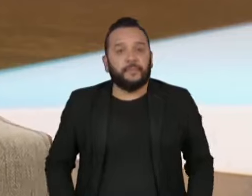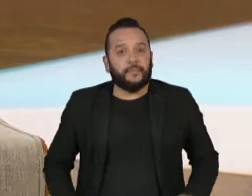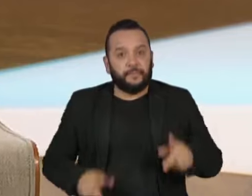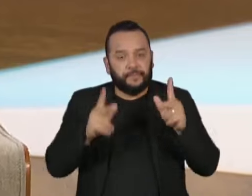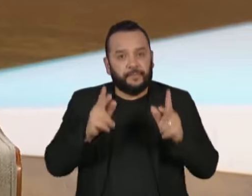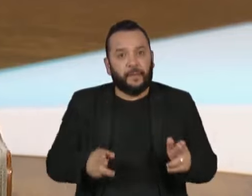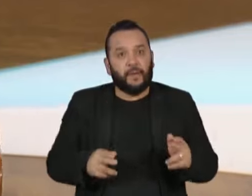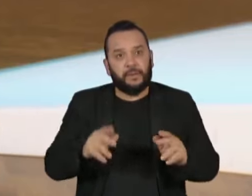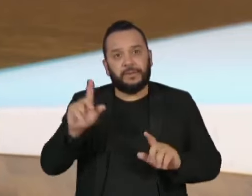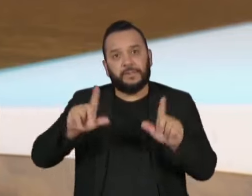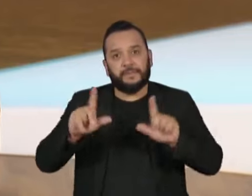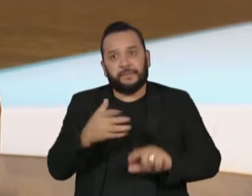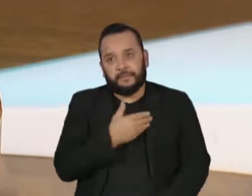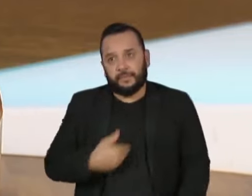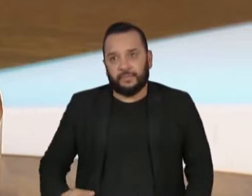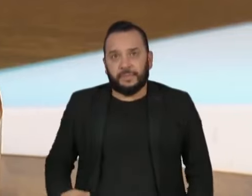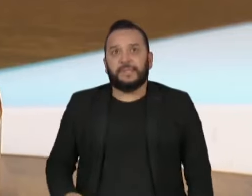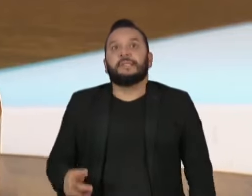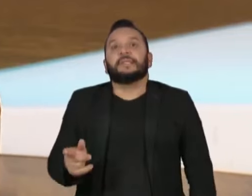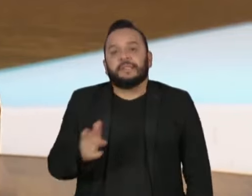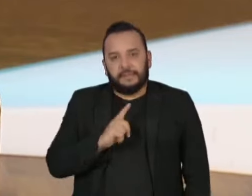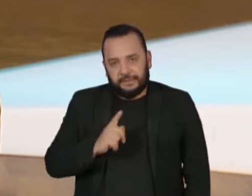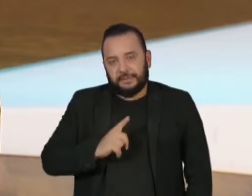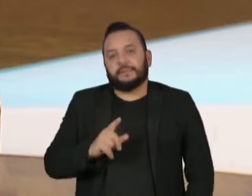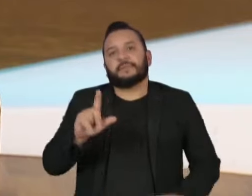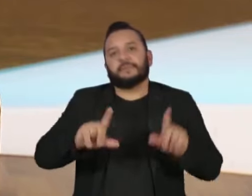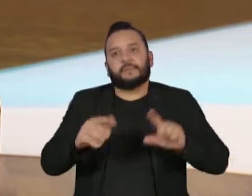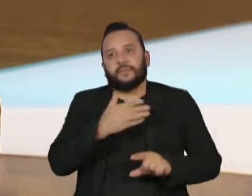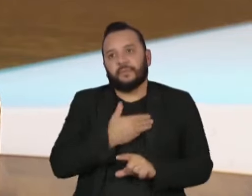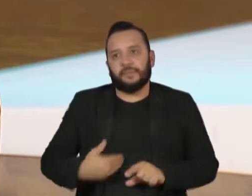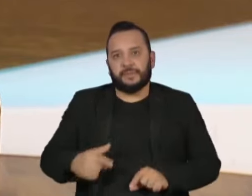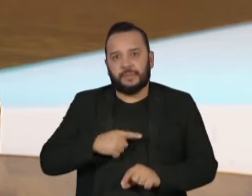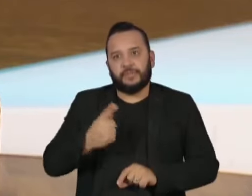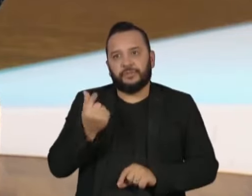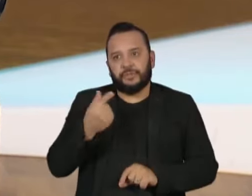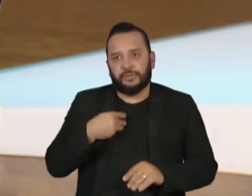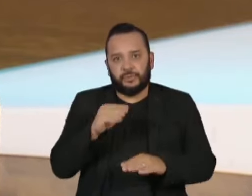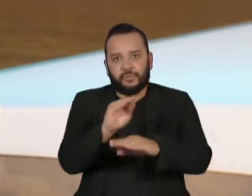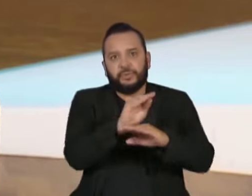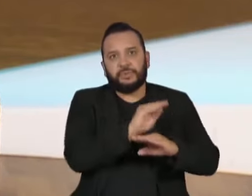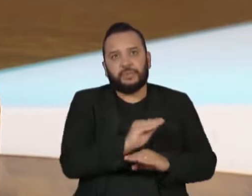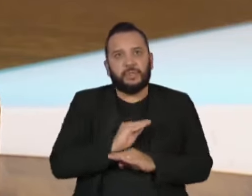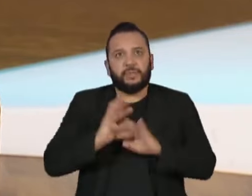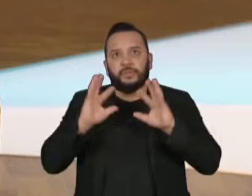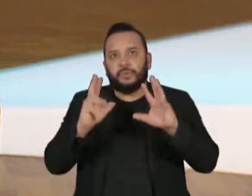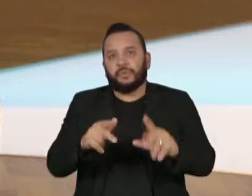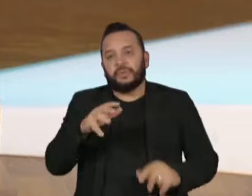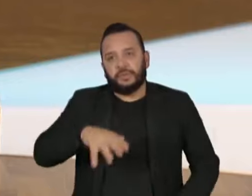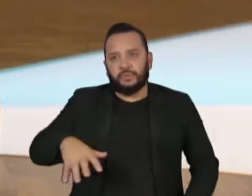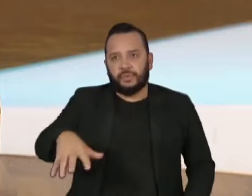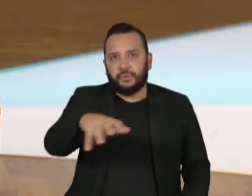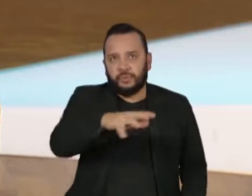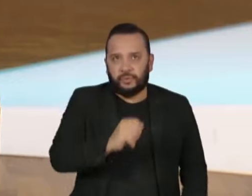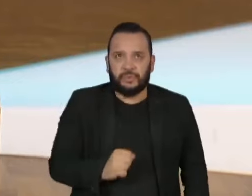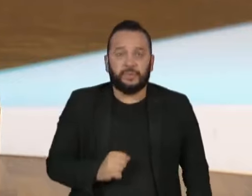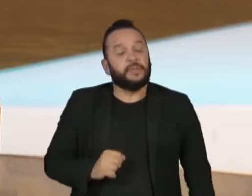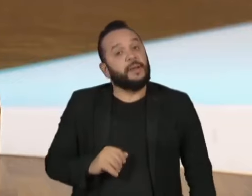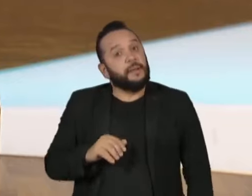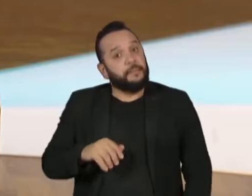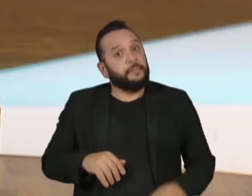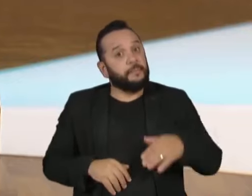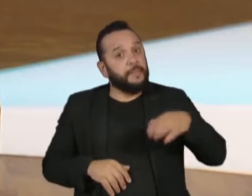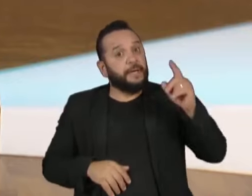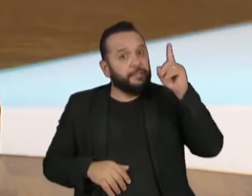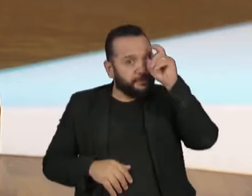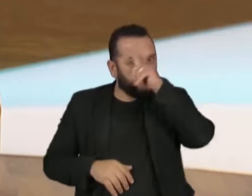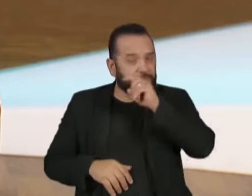TV pública se a TV pública tem os recursos para ela cuidar de toda essa estrutura mais difícil ceder né para é mais